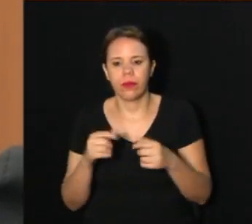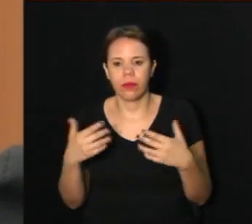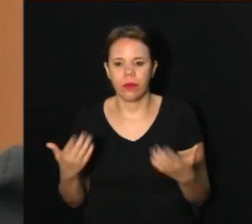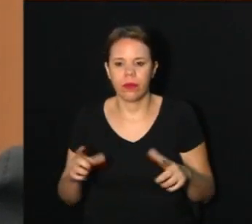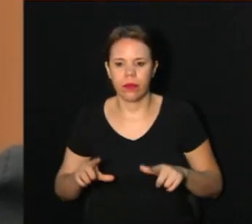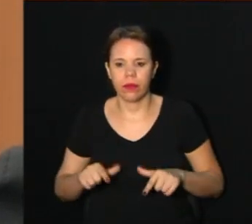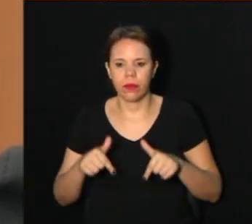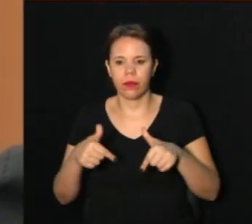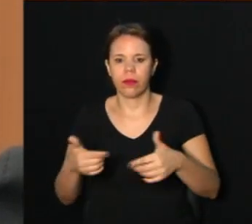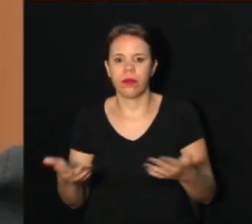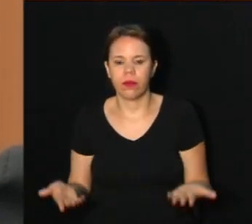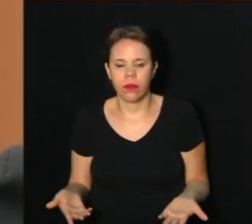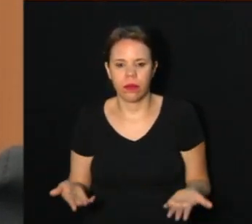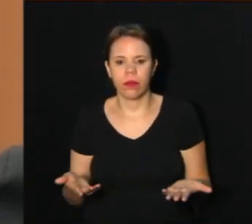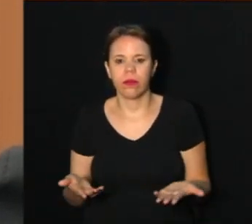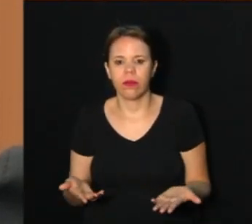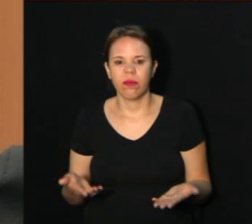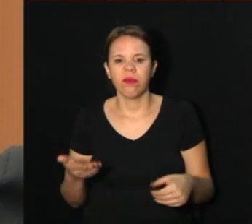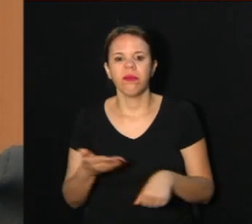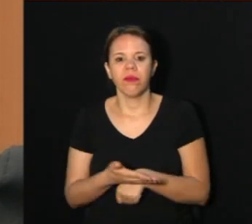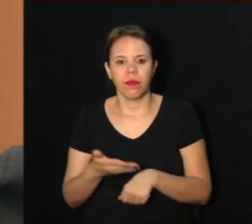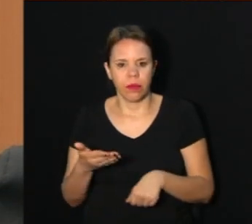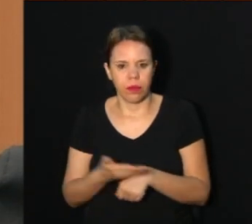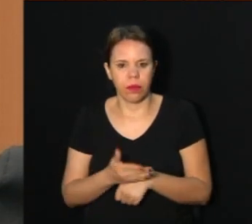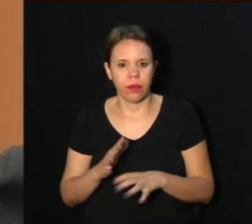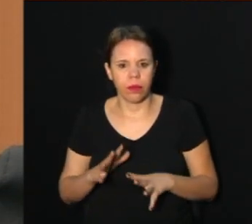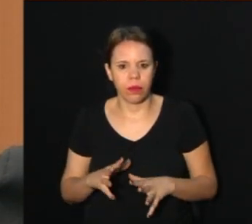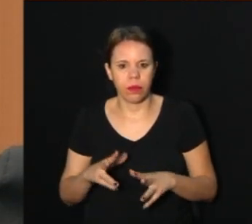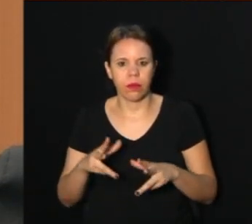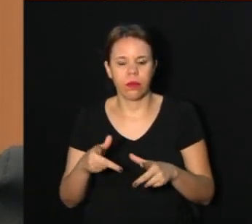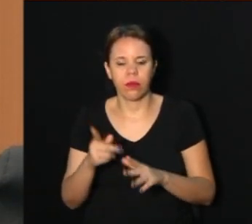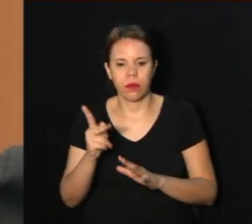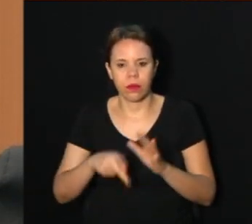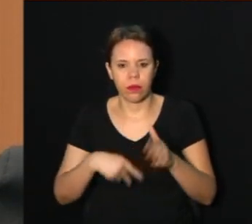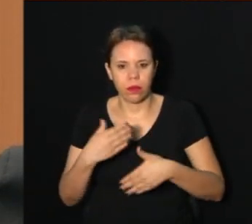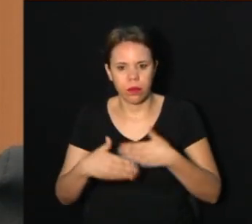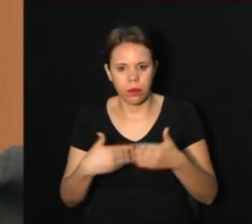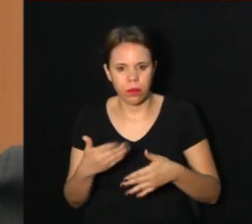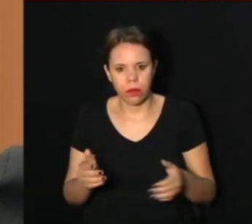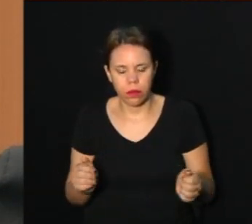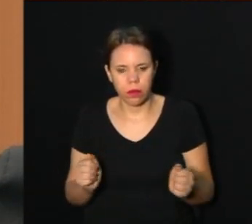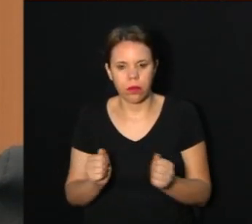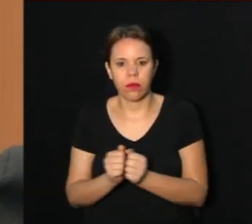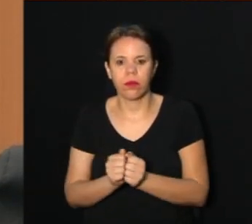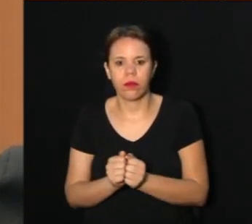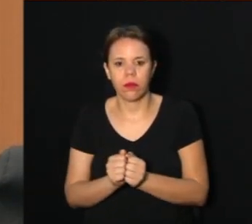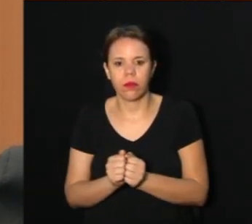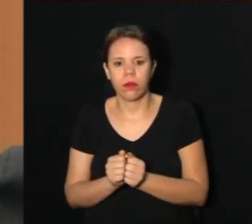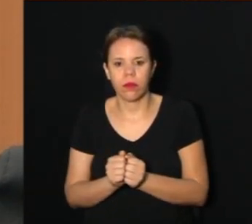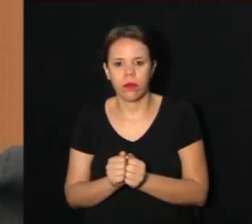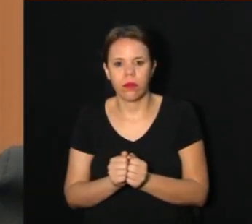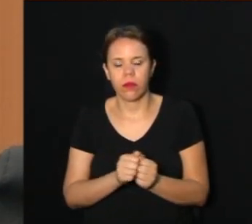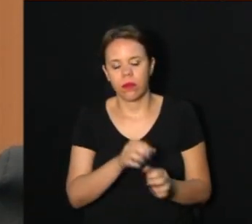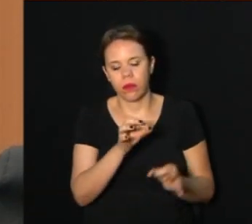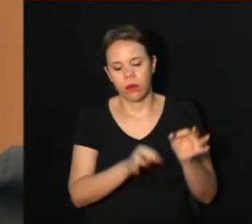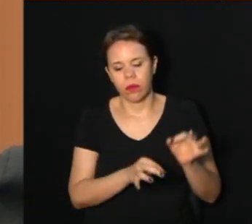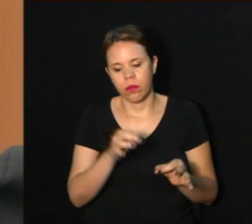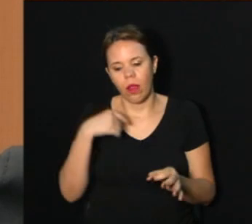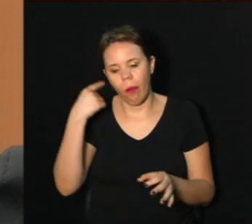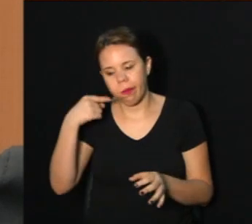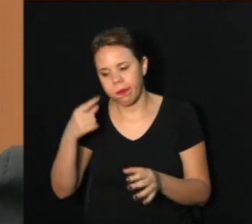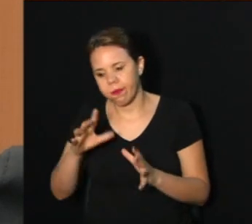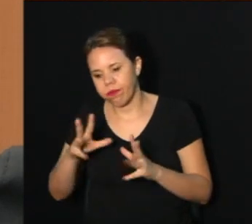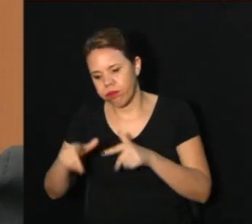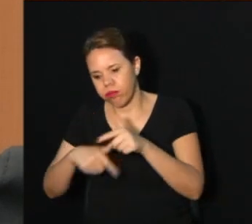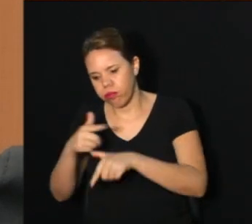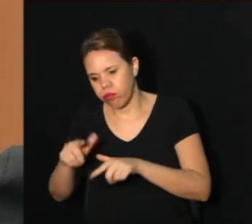atuação consultiva participe de todo o processo, juntamente com os procuradores que atuarão, eventualmente,